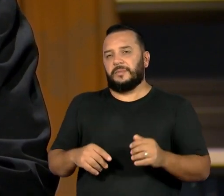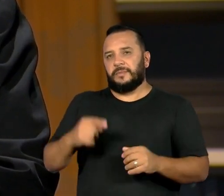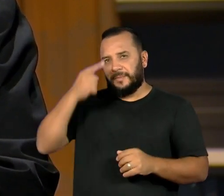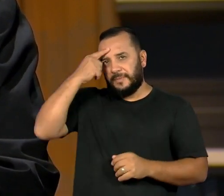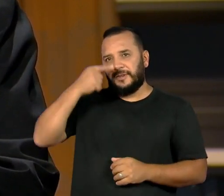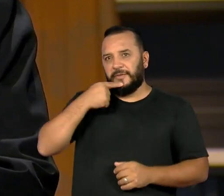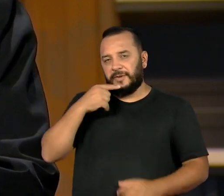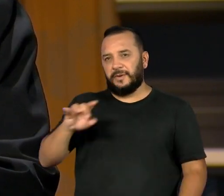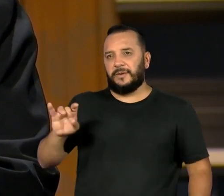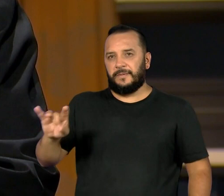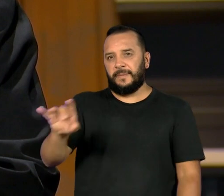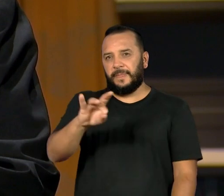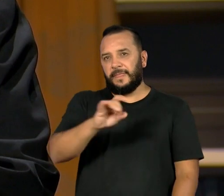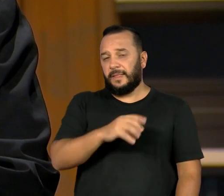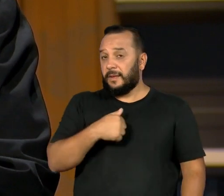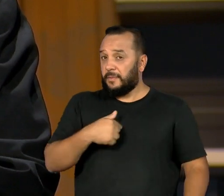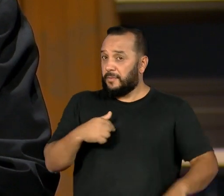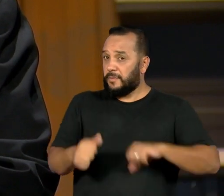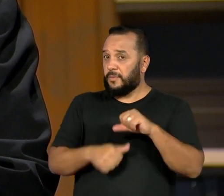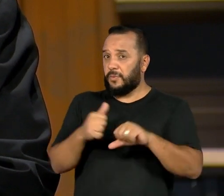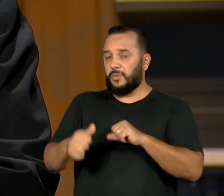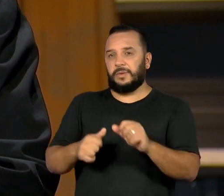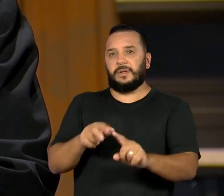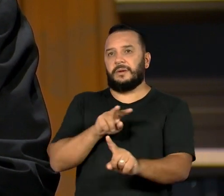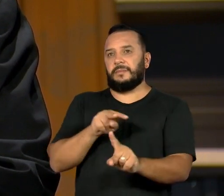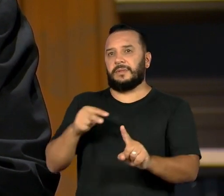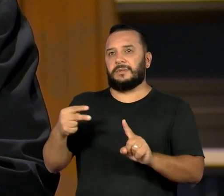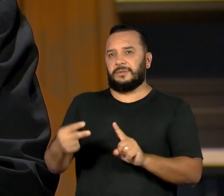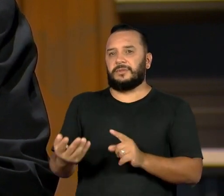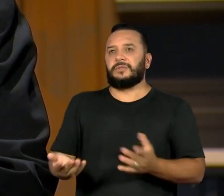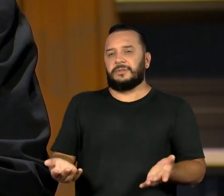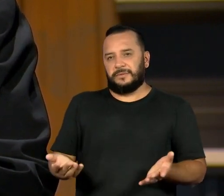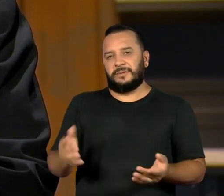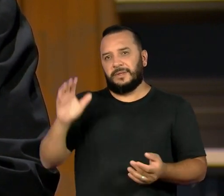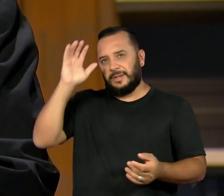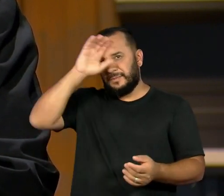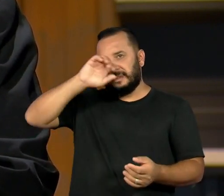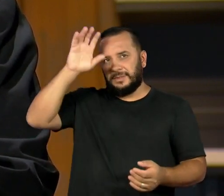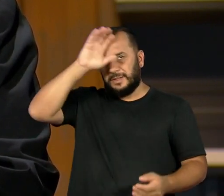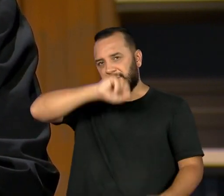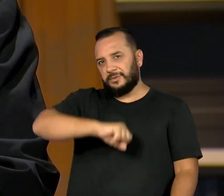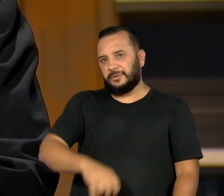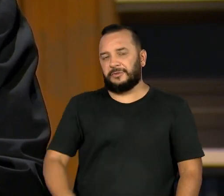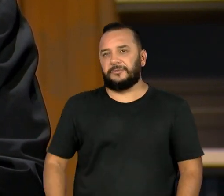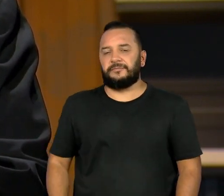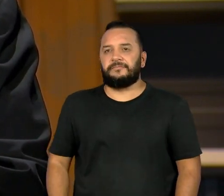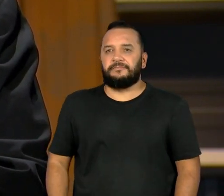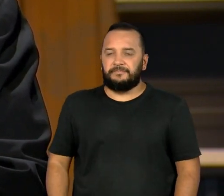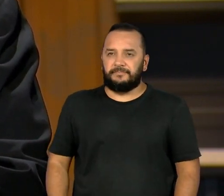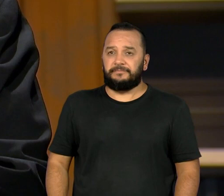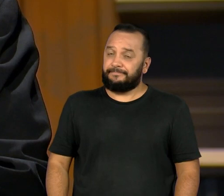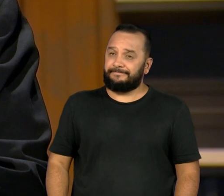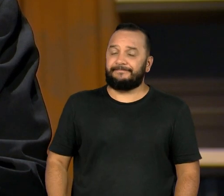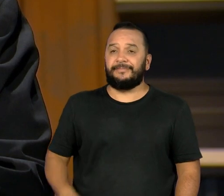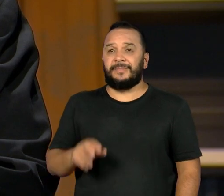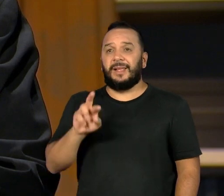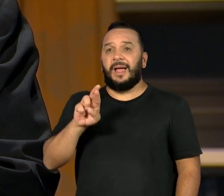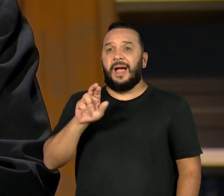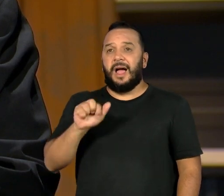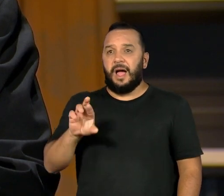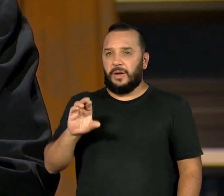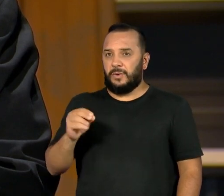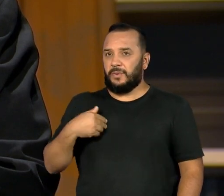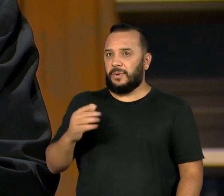perfis, muda completamente a perspectiva de aprendizagem. E é raro isso acontecer